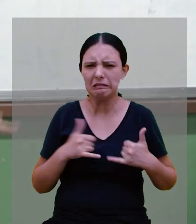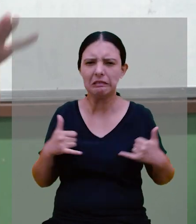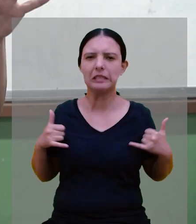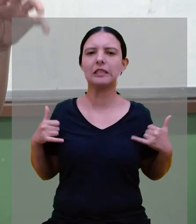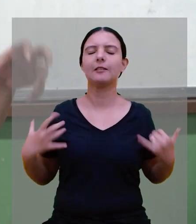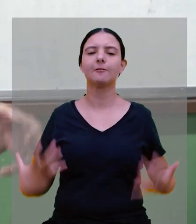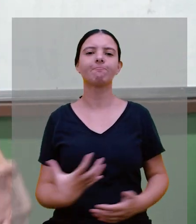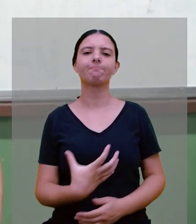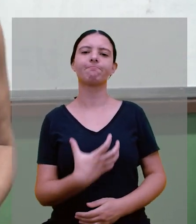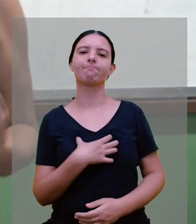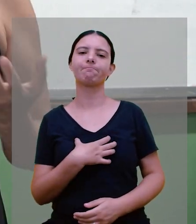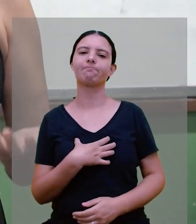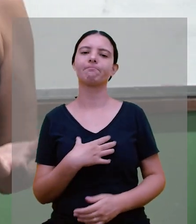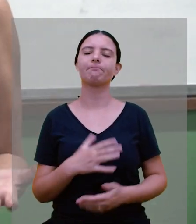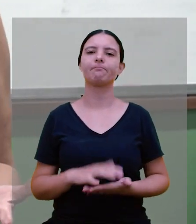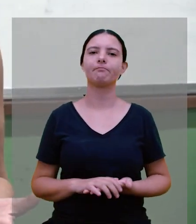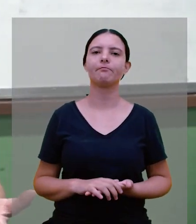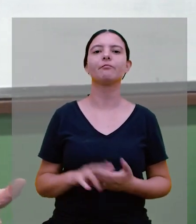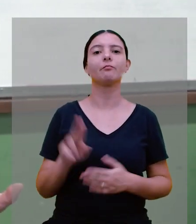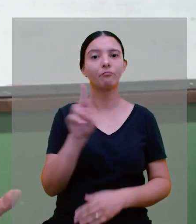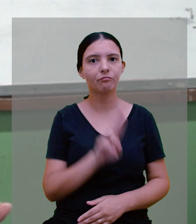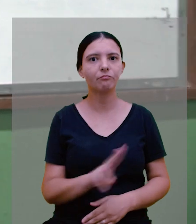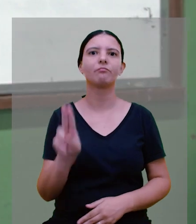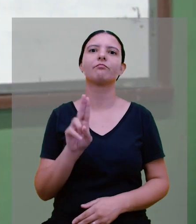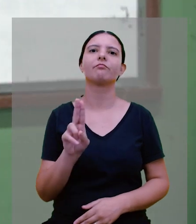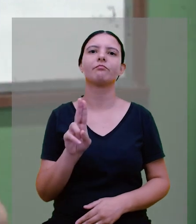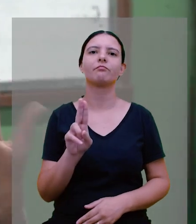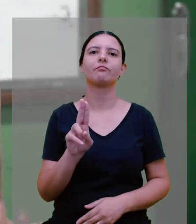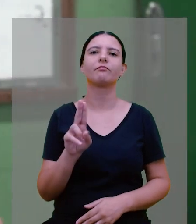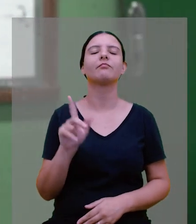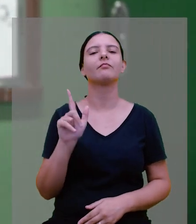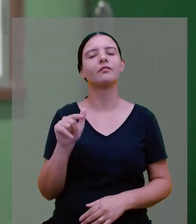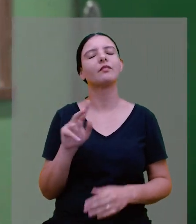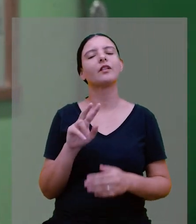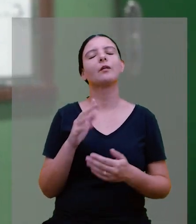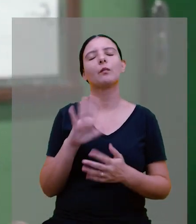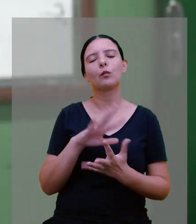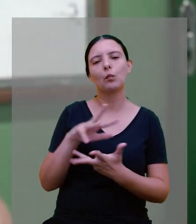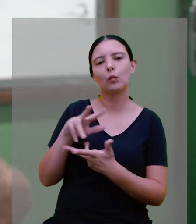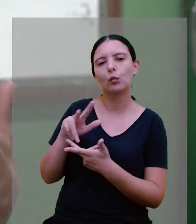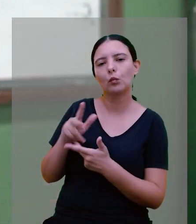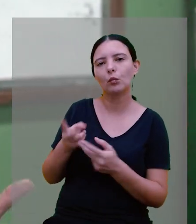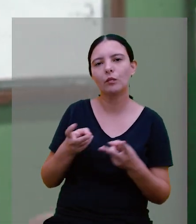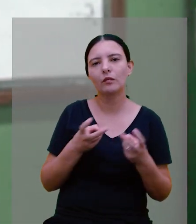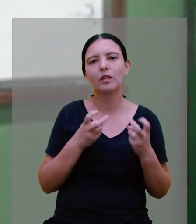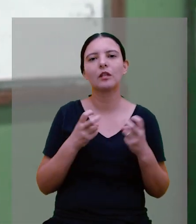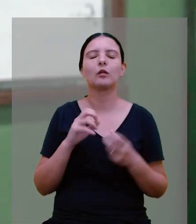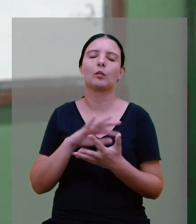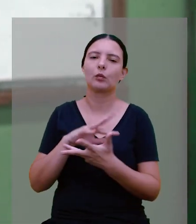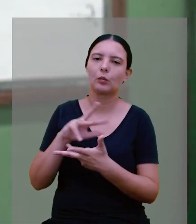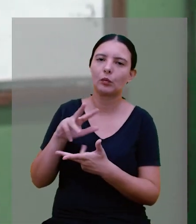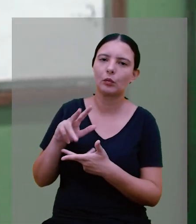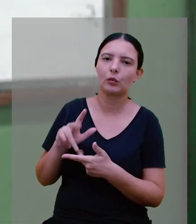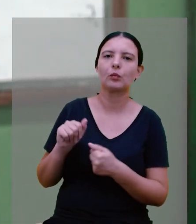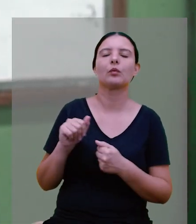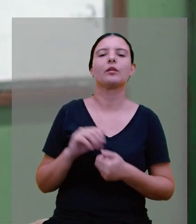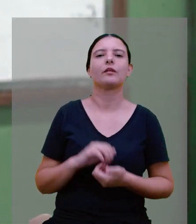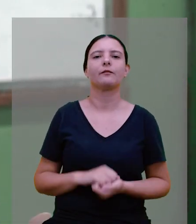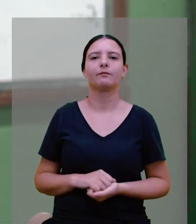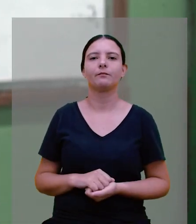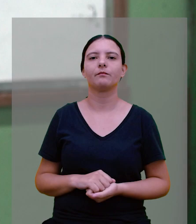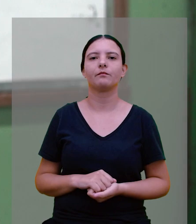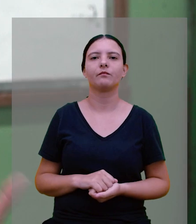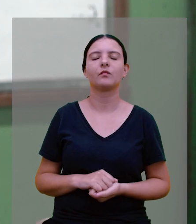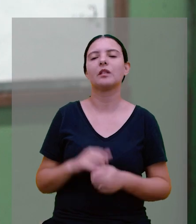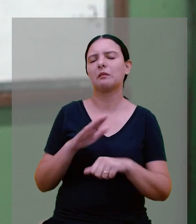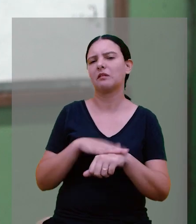têm e usar, né? Para traduzir o mundo de vocês. Ou para mudar o mundo de vocês. Né?